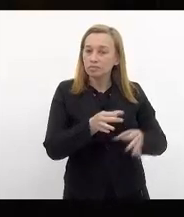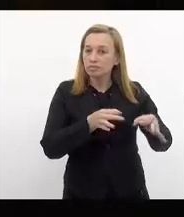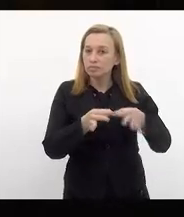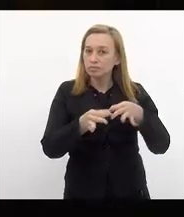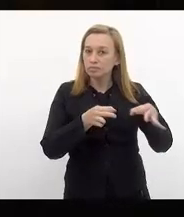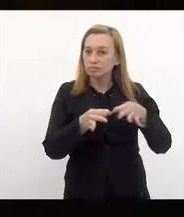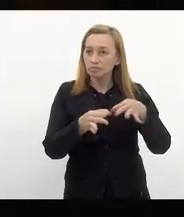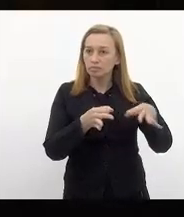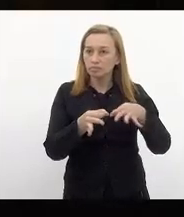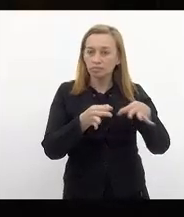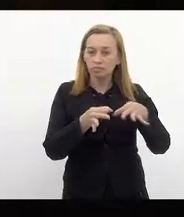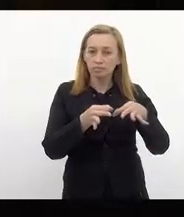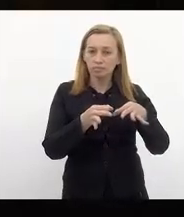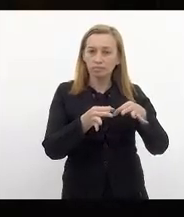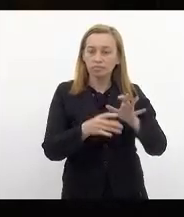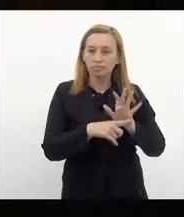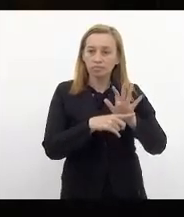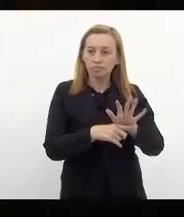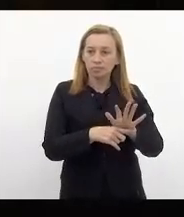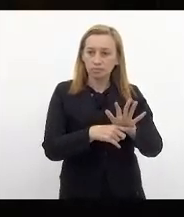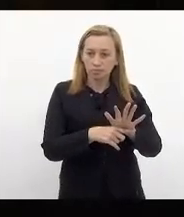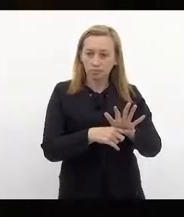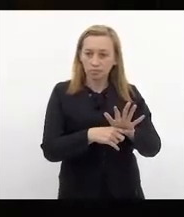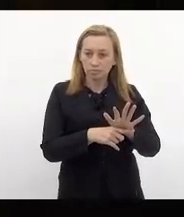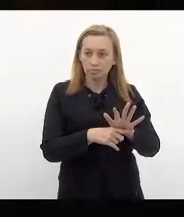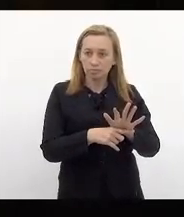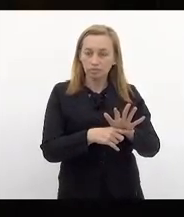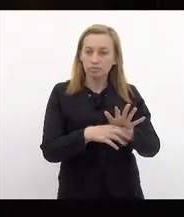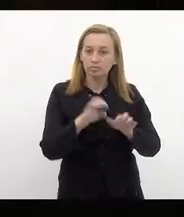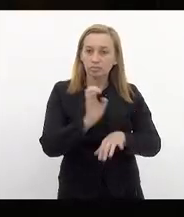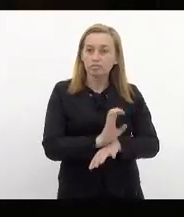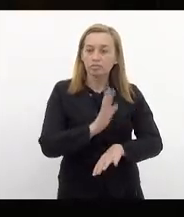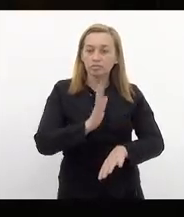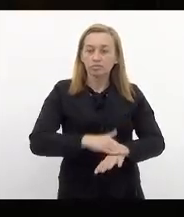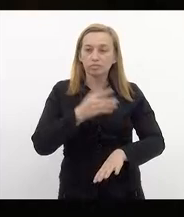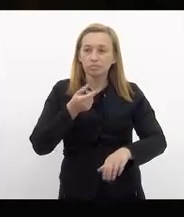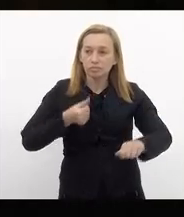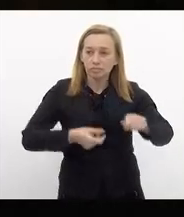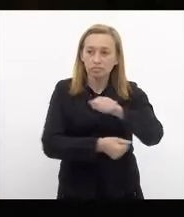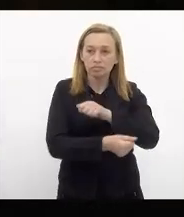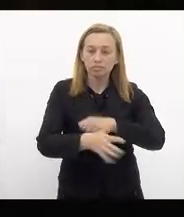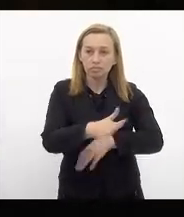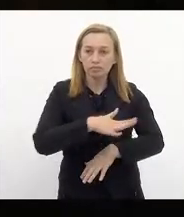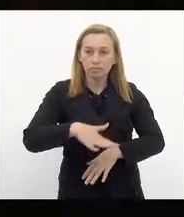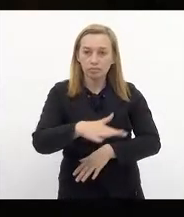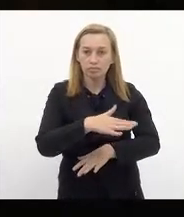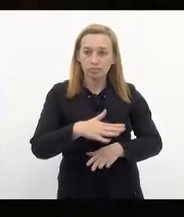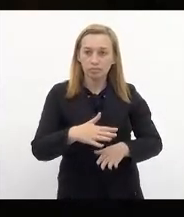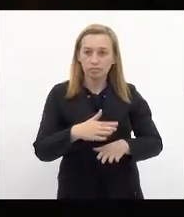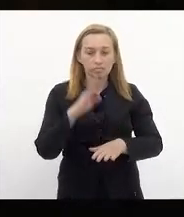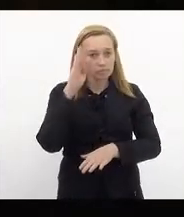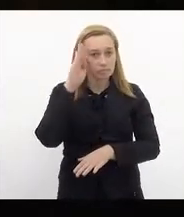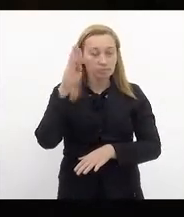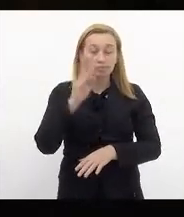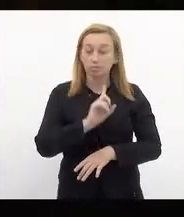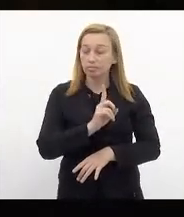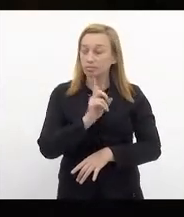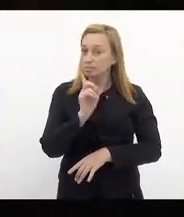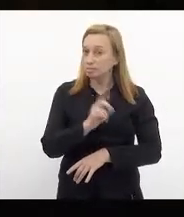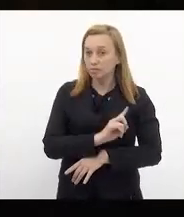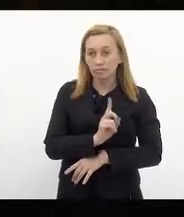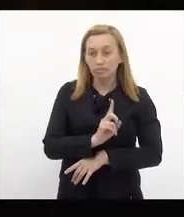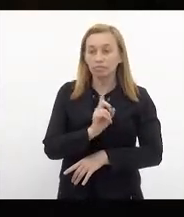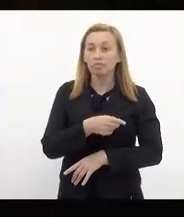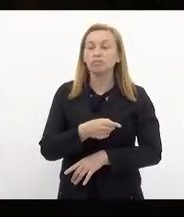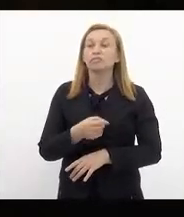reorganizar as contas do Estado com mais investimento em áreas centrais. Mas não, o governador aproveita,